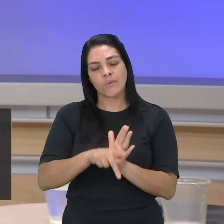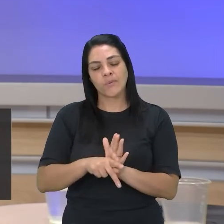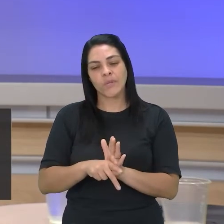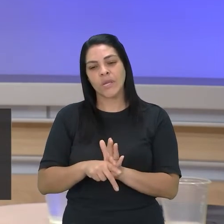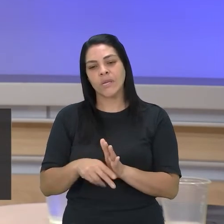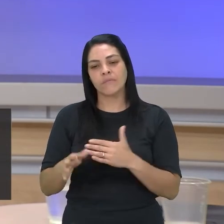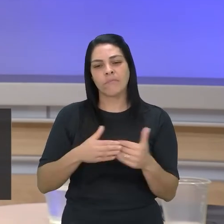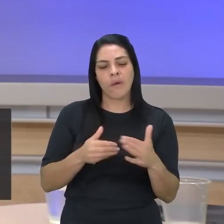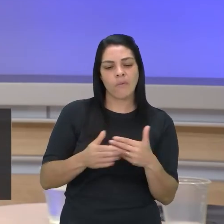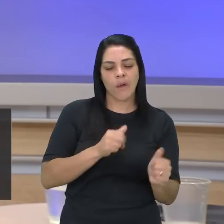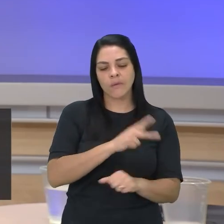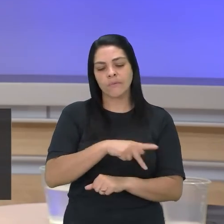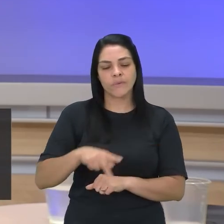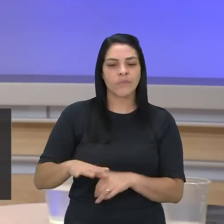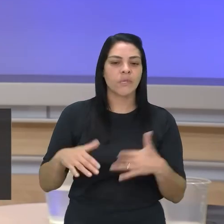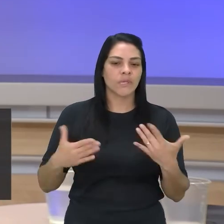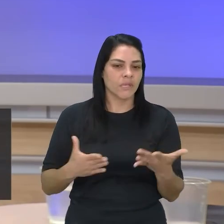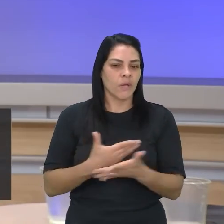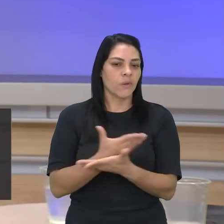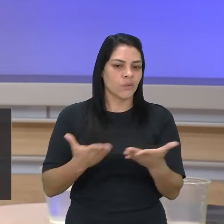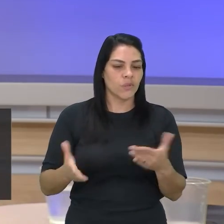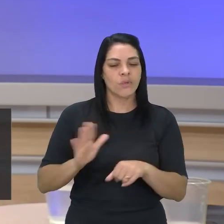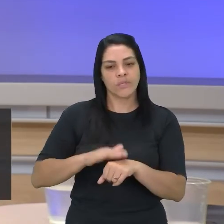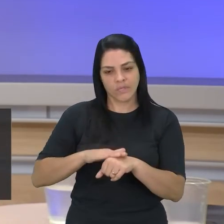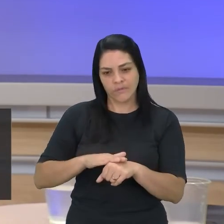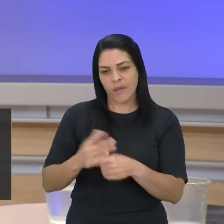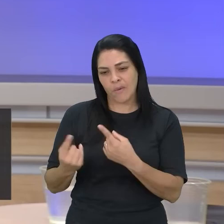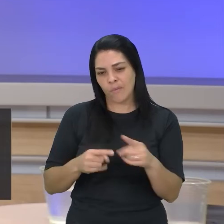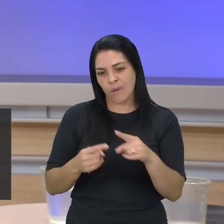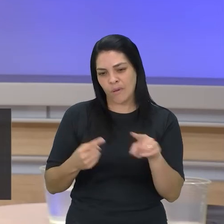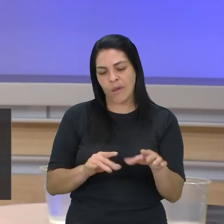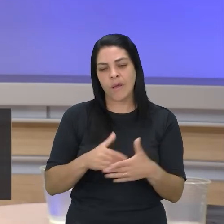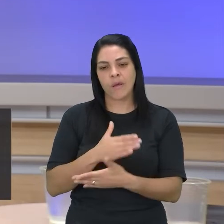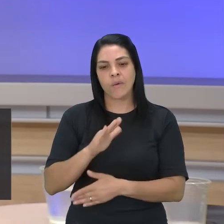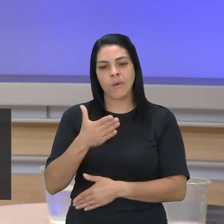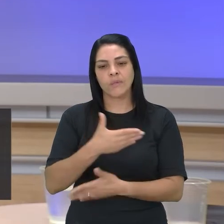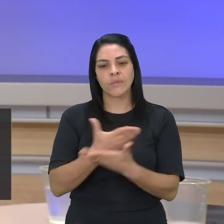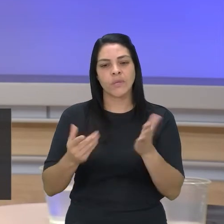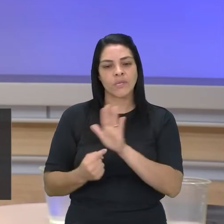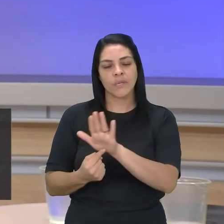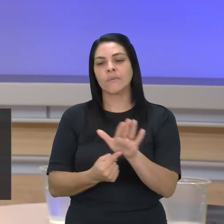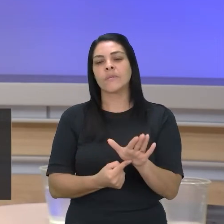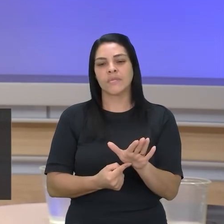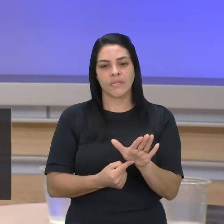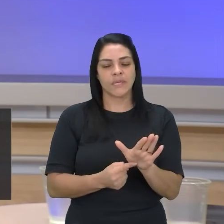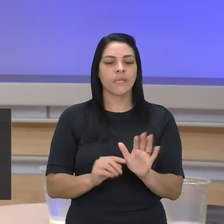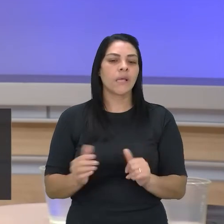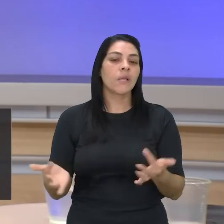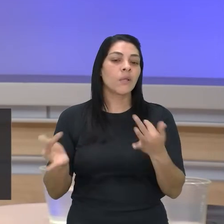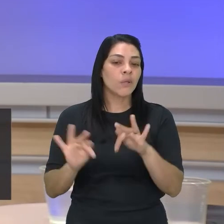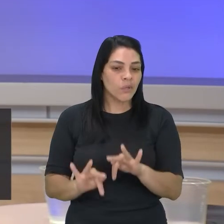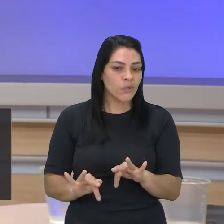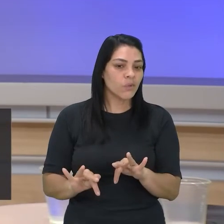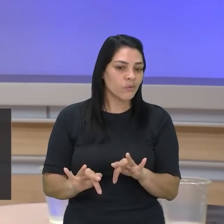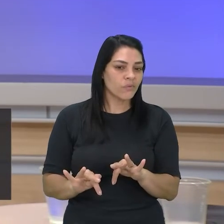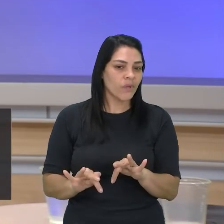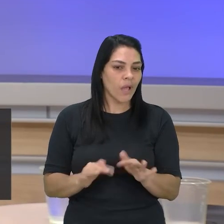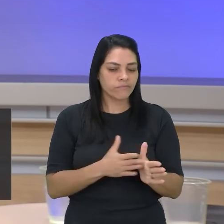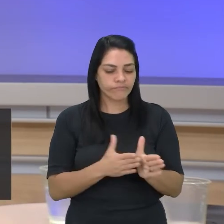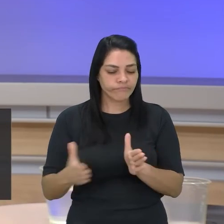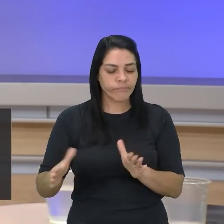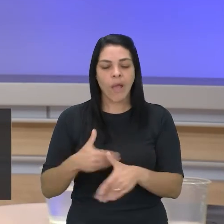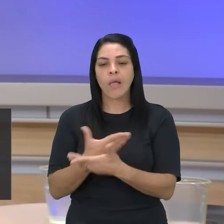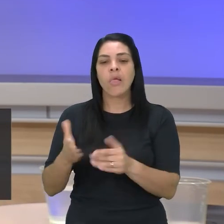de algum professor ou professora. Então, a gente faz essas provocações quando a gente apresenta o programa. E no fim do programa pedagógico, a gente